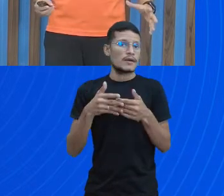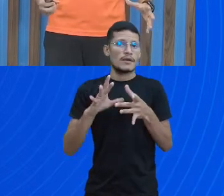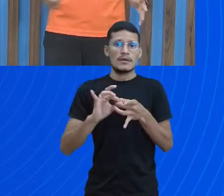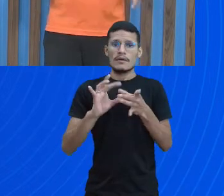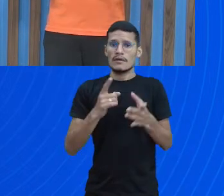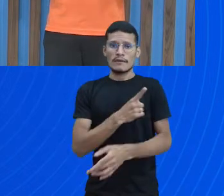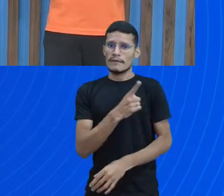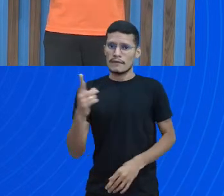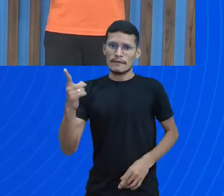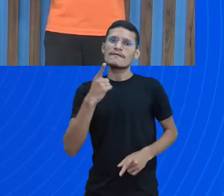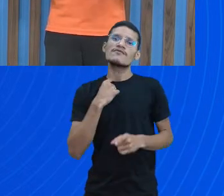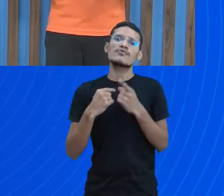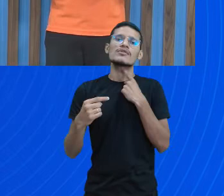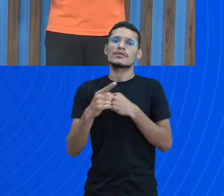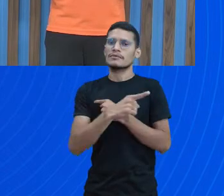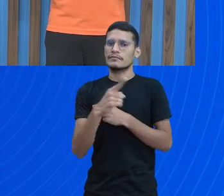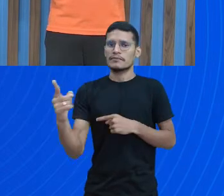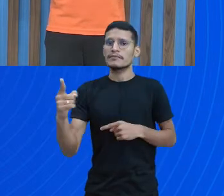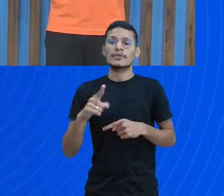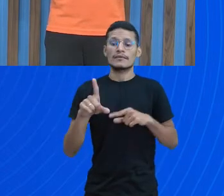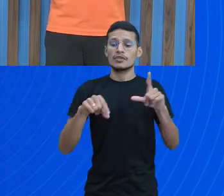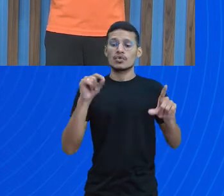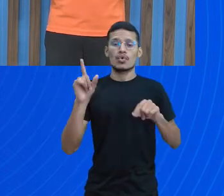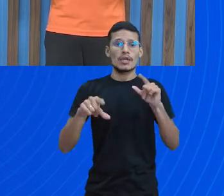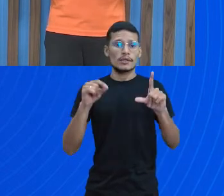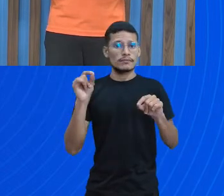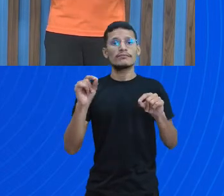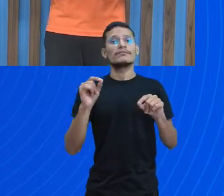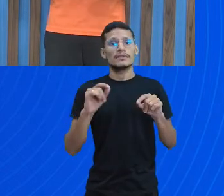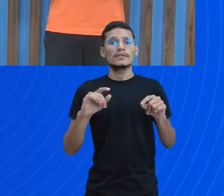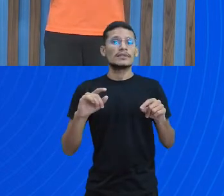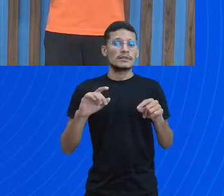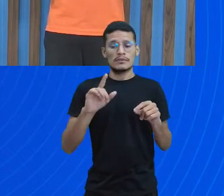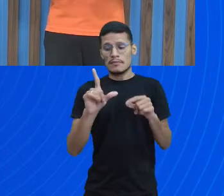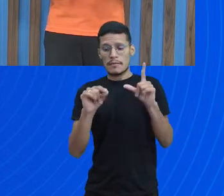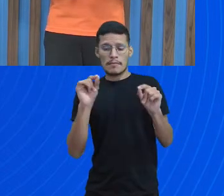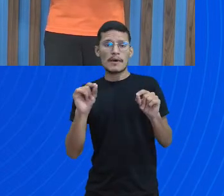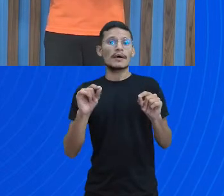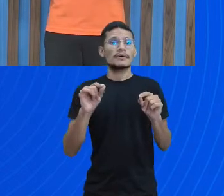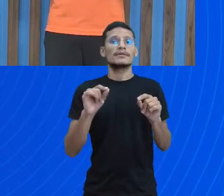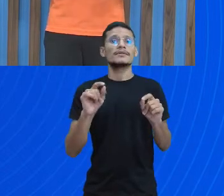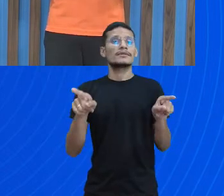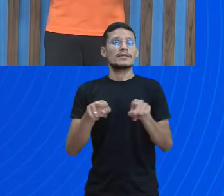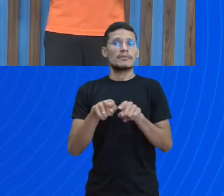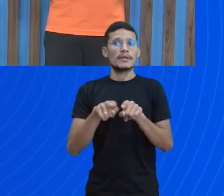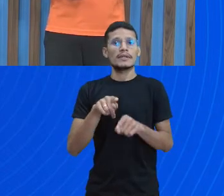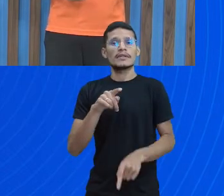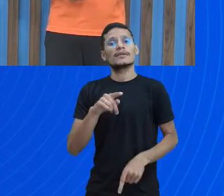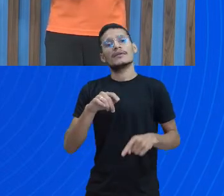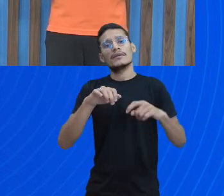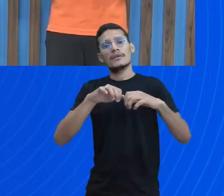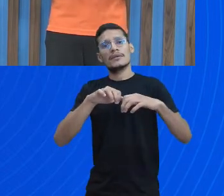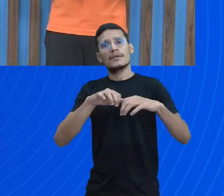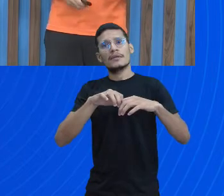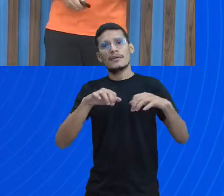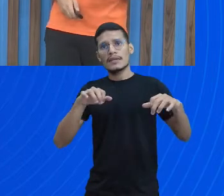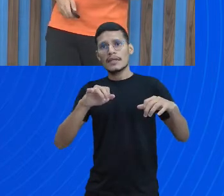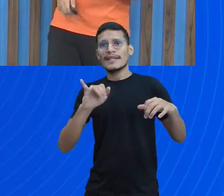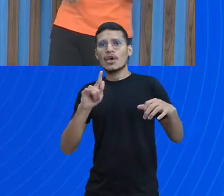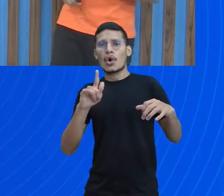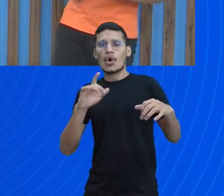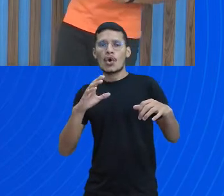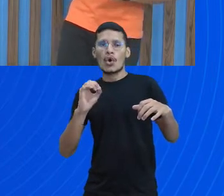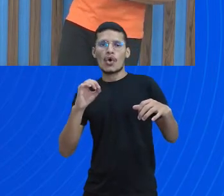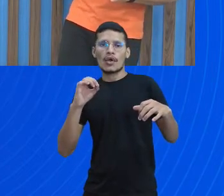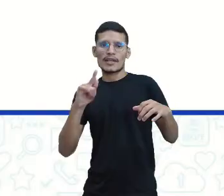quiser, certo? Escolha uma das equações, tá? E isole uma das incógnitas, certo? Essa é a